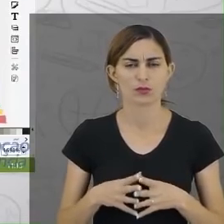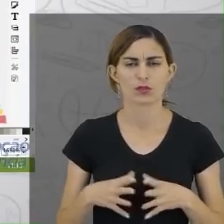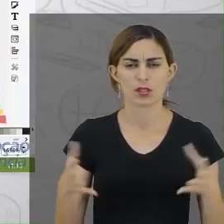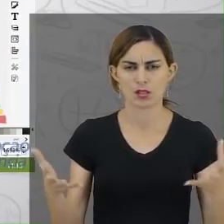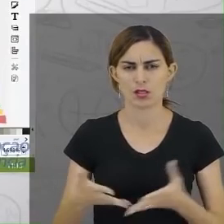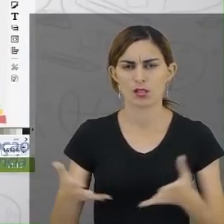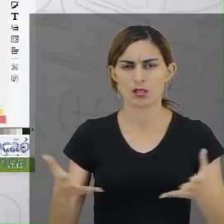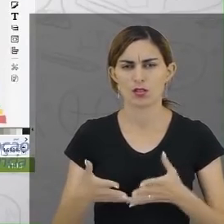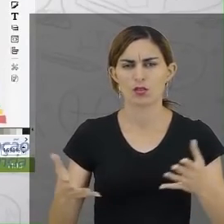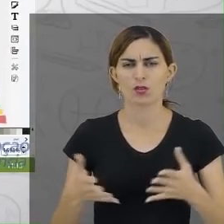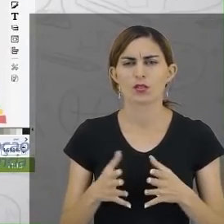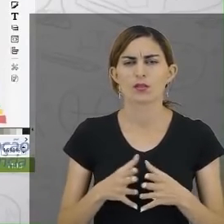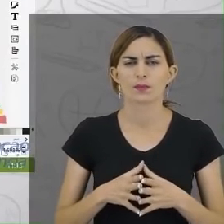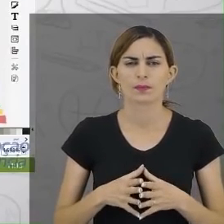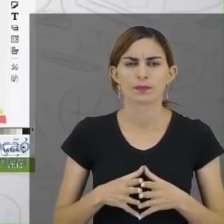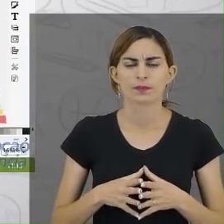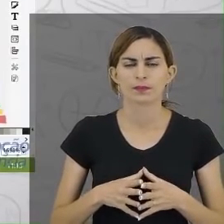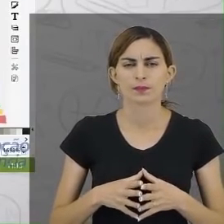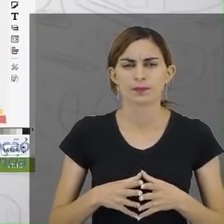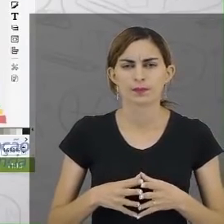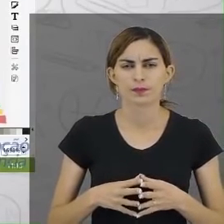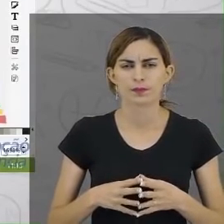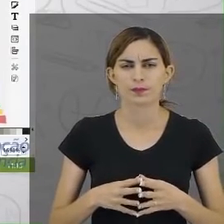Ok, agora vamos